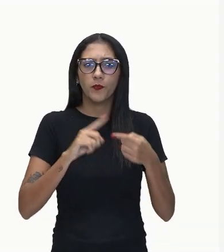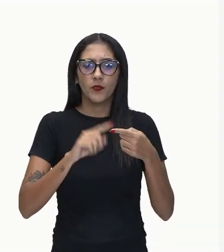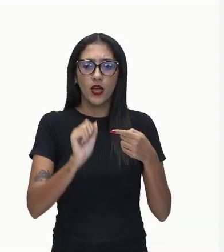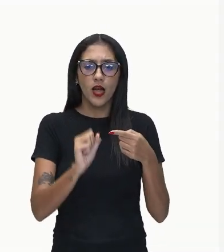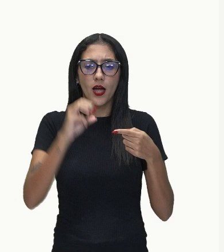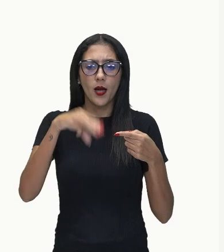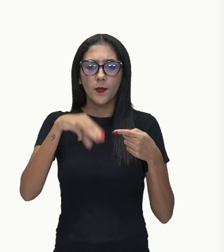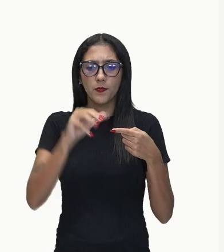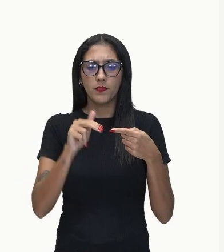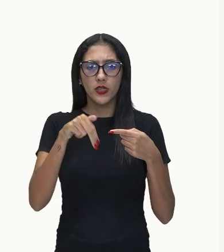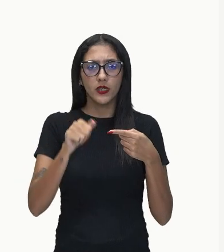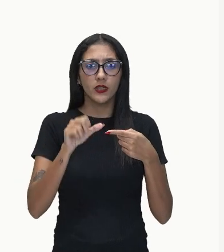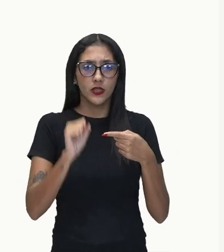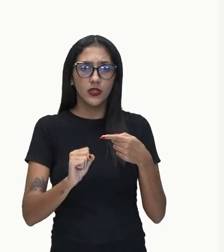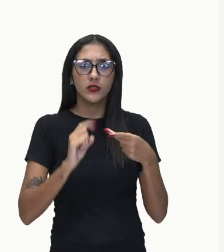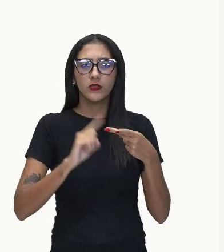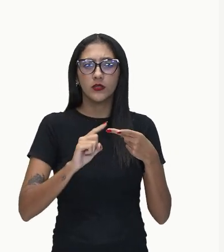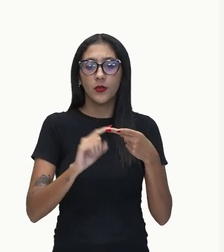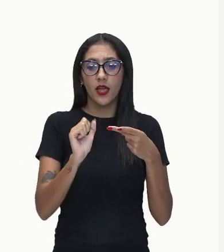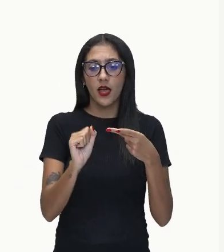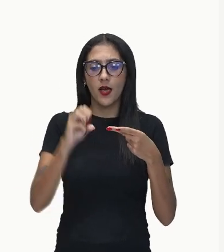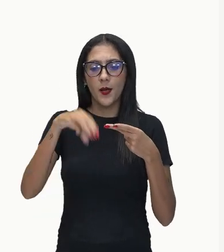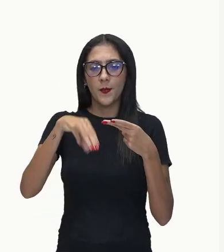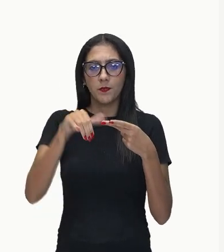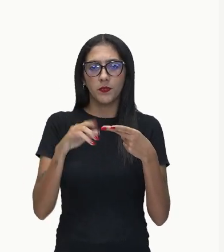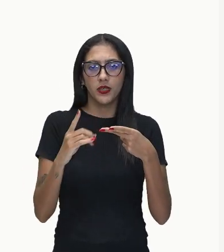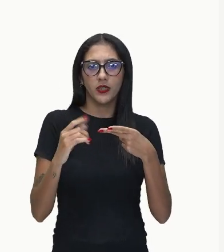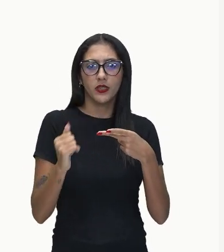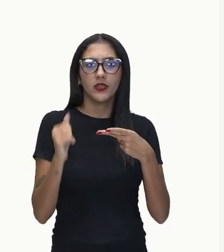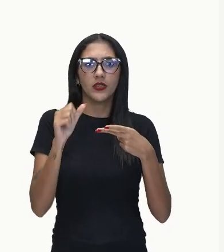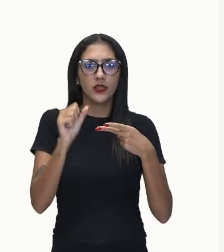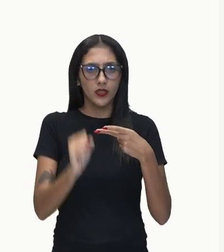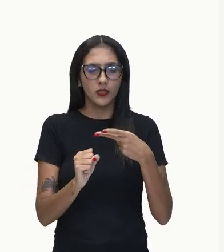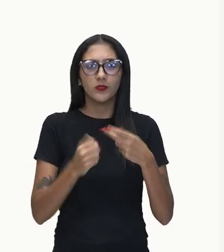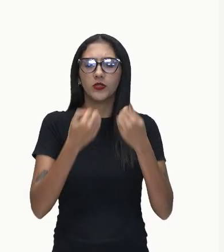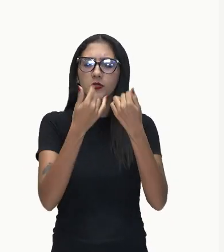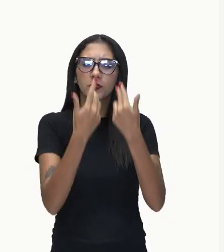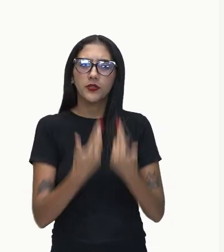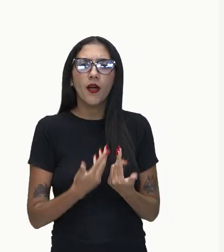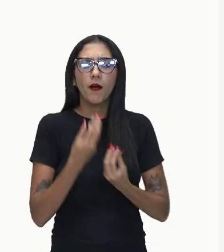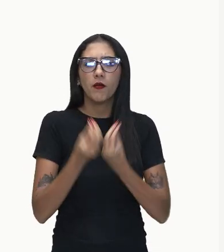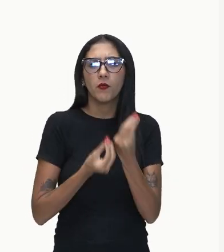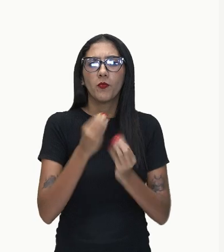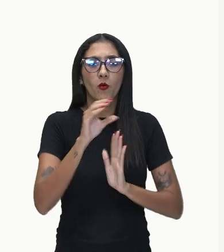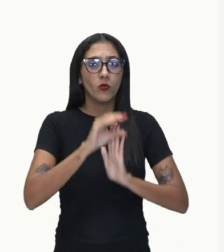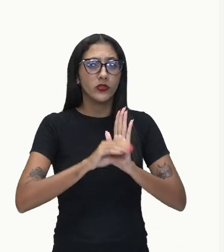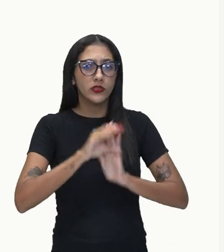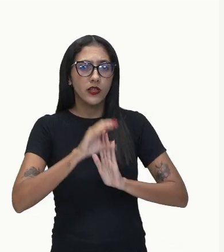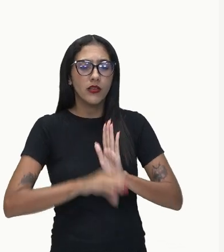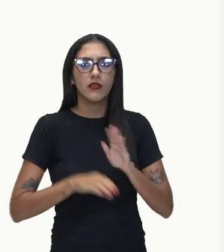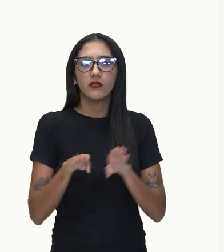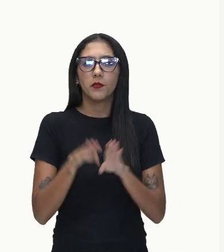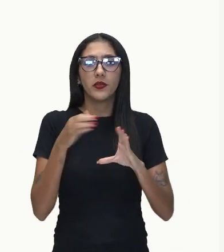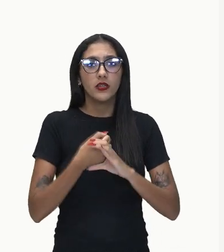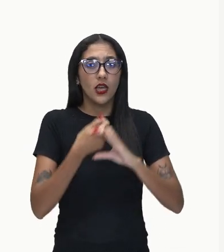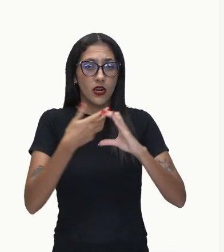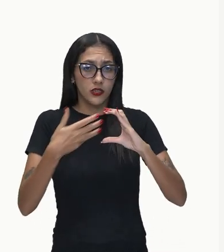aminas e as amidas, ok? Ver o conceito, a característica de